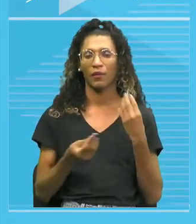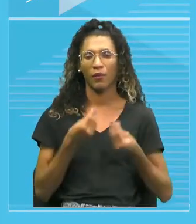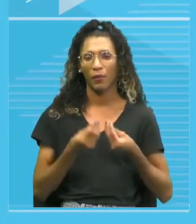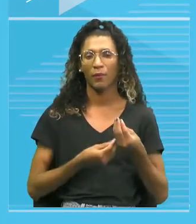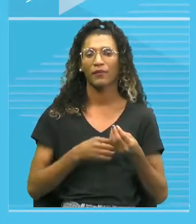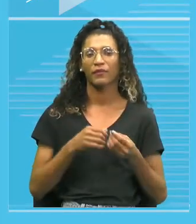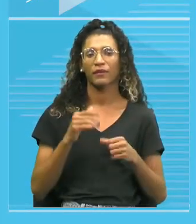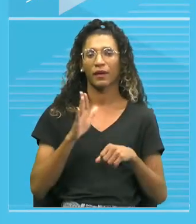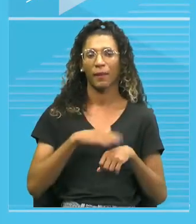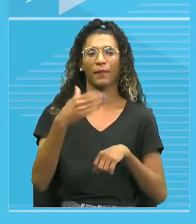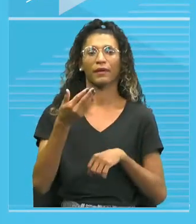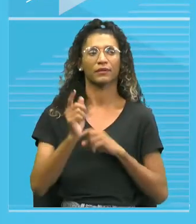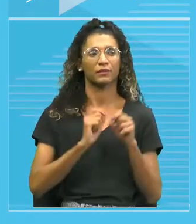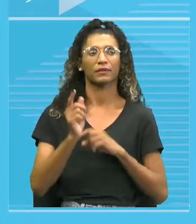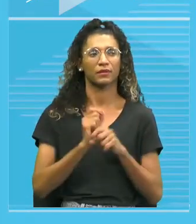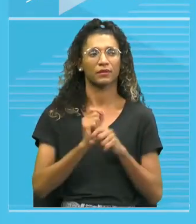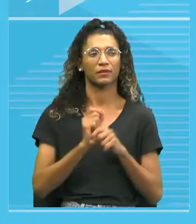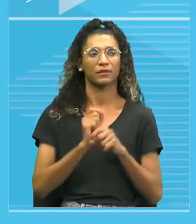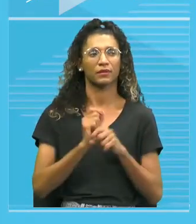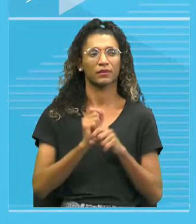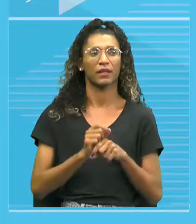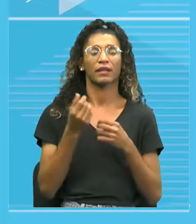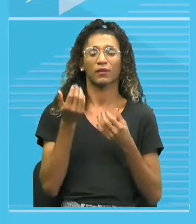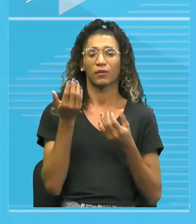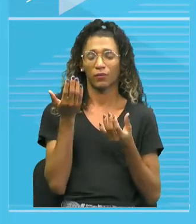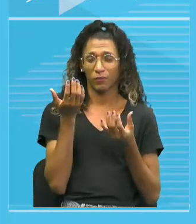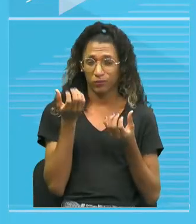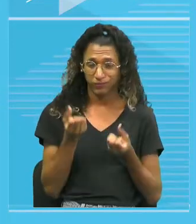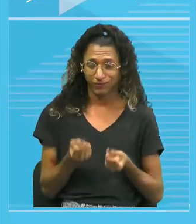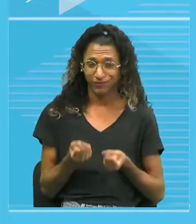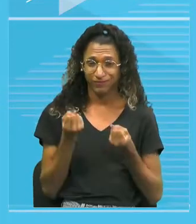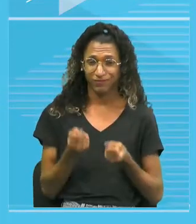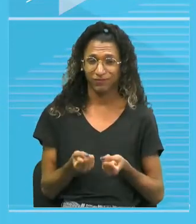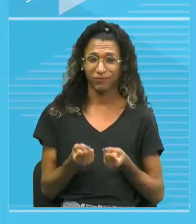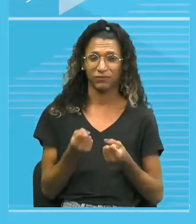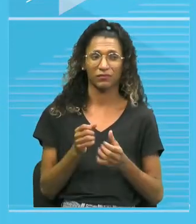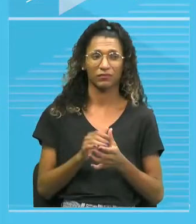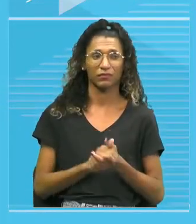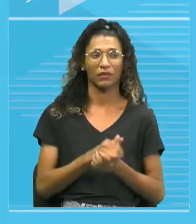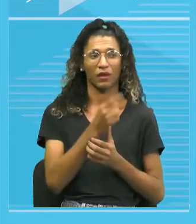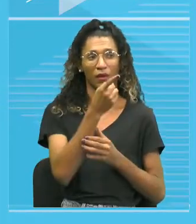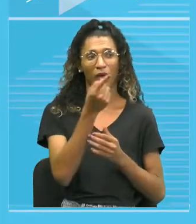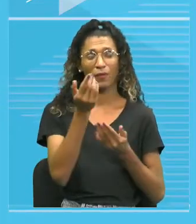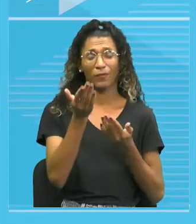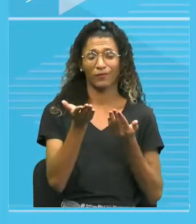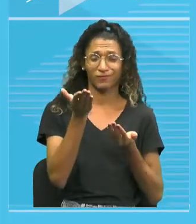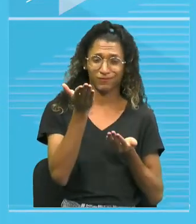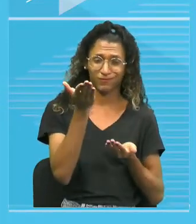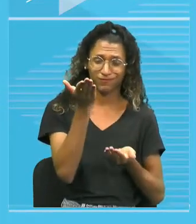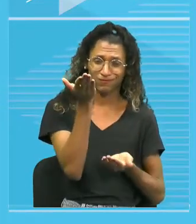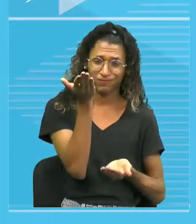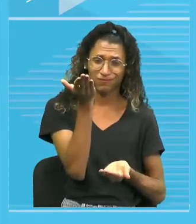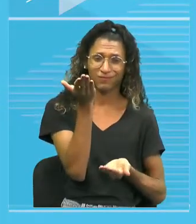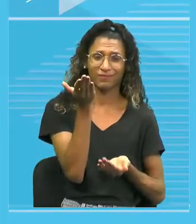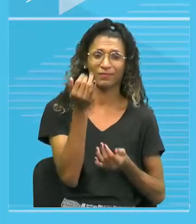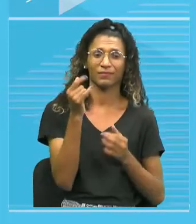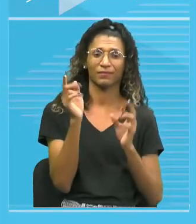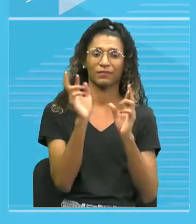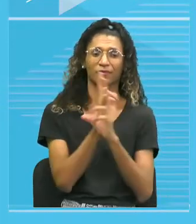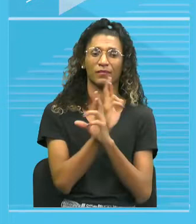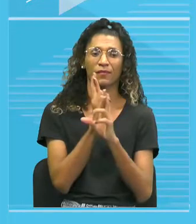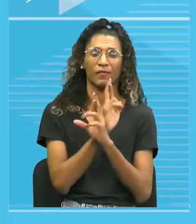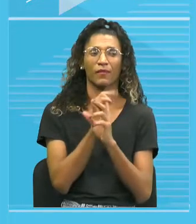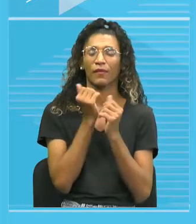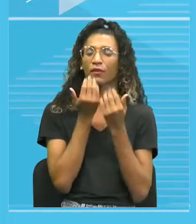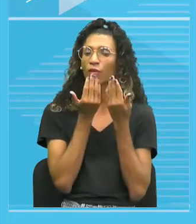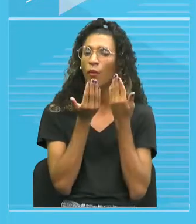elevada, extremamente pesada. Fazendo a balança pesar mesmo, hein? Em relação, quando você